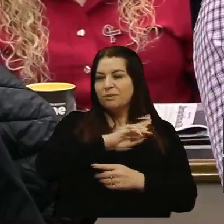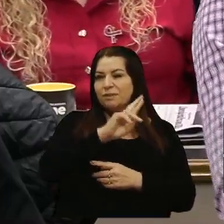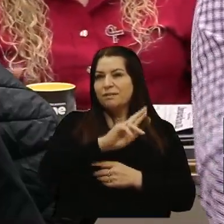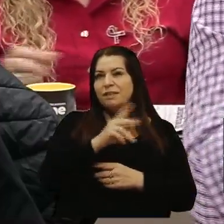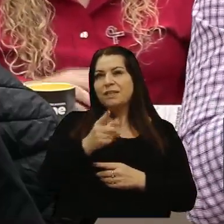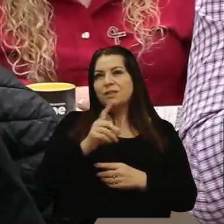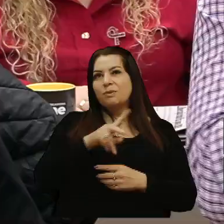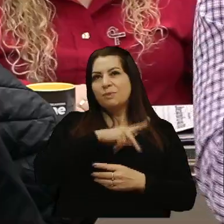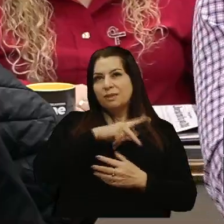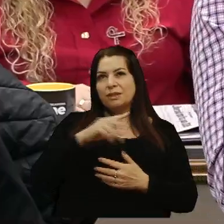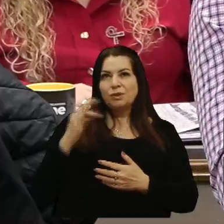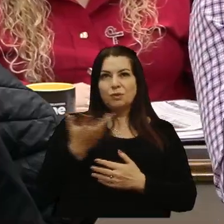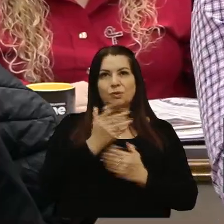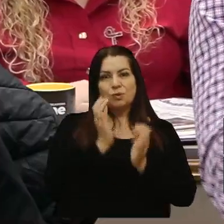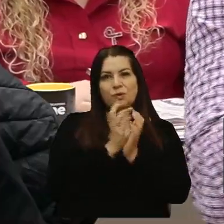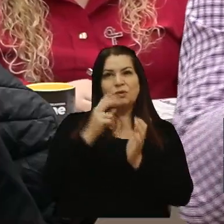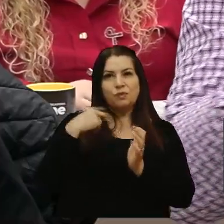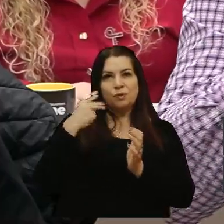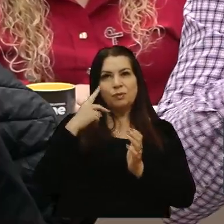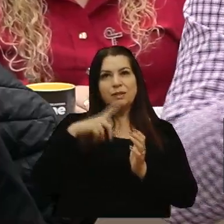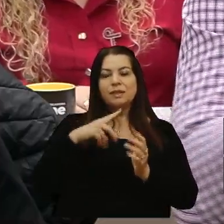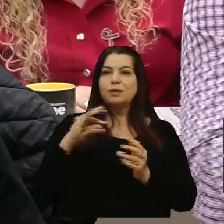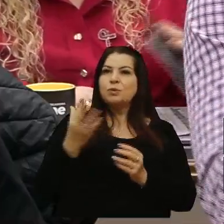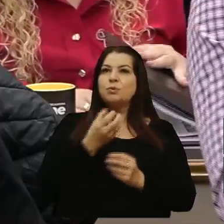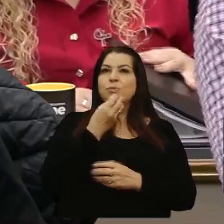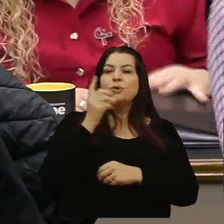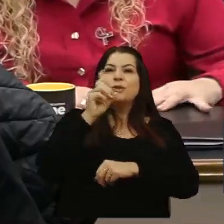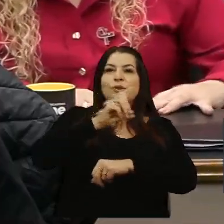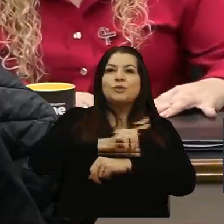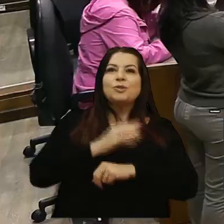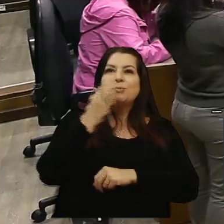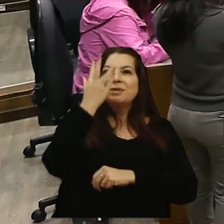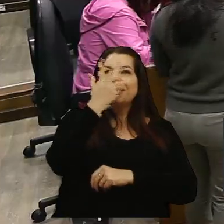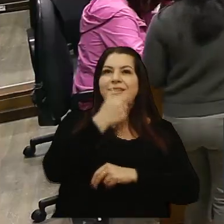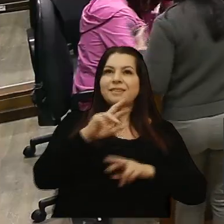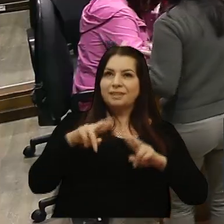senhor presidente e nobres colegas vereadores, e tenhamos todos um bom dia e uma linda sessão.